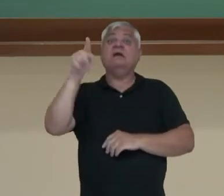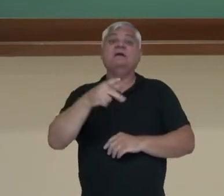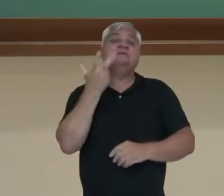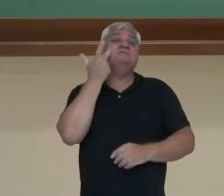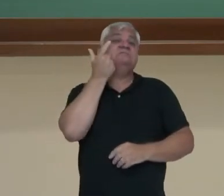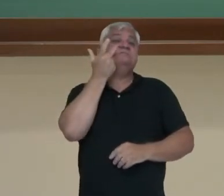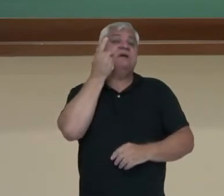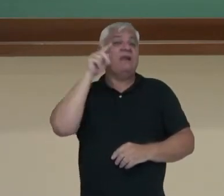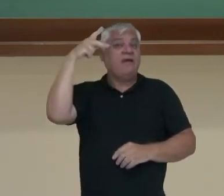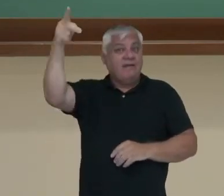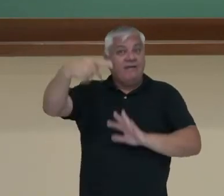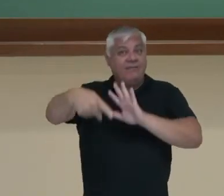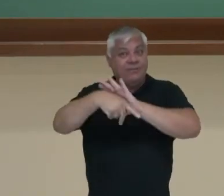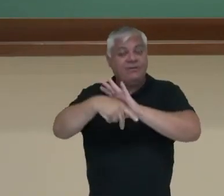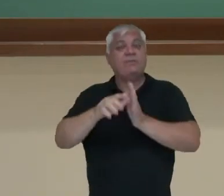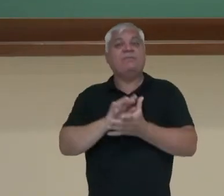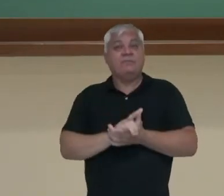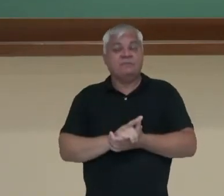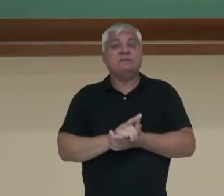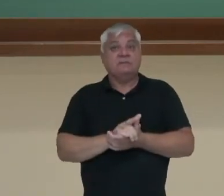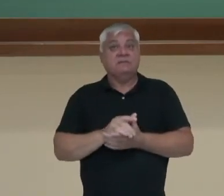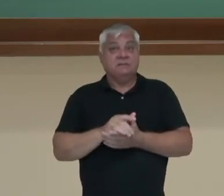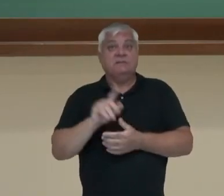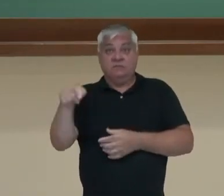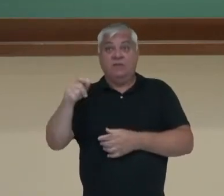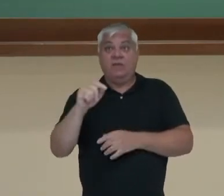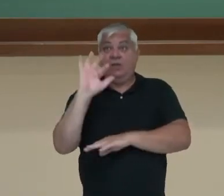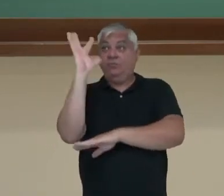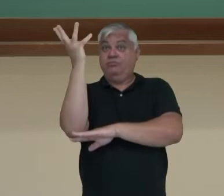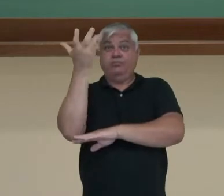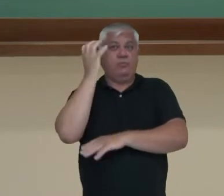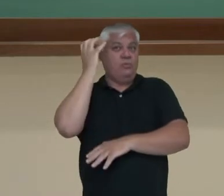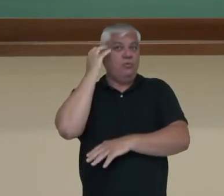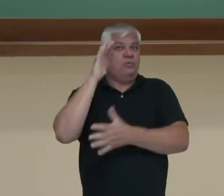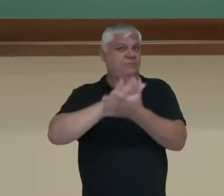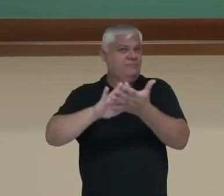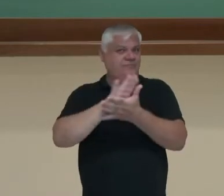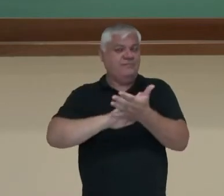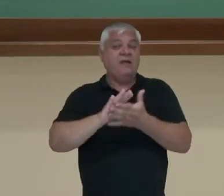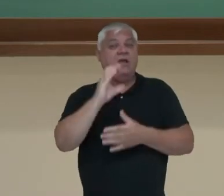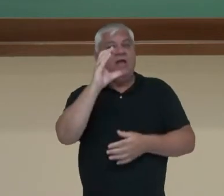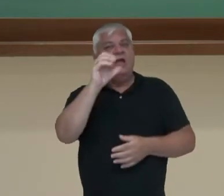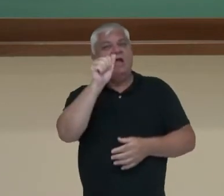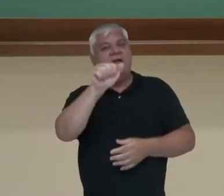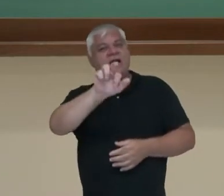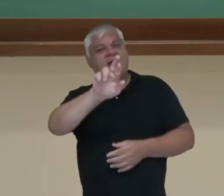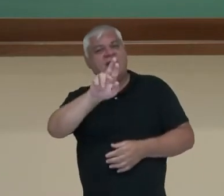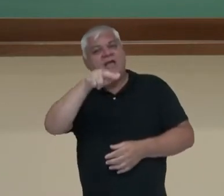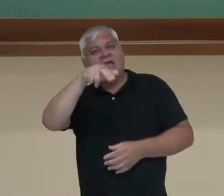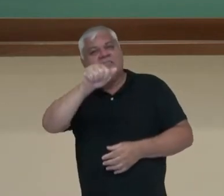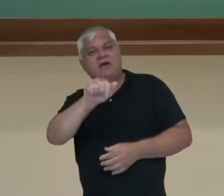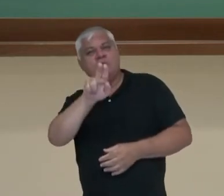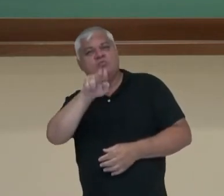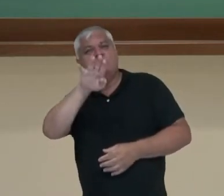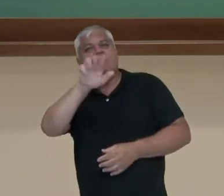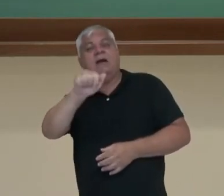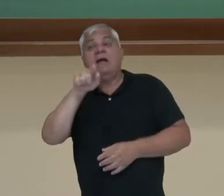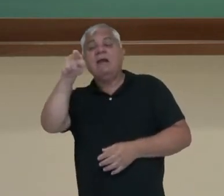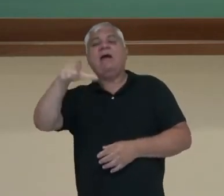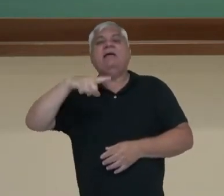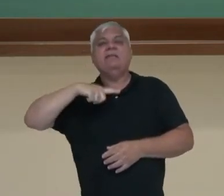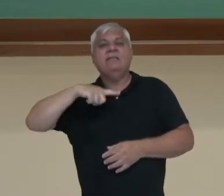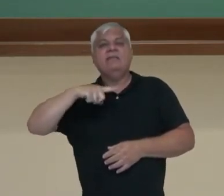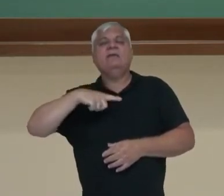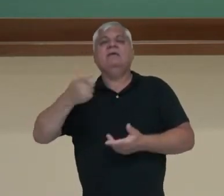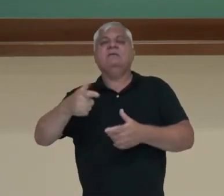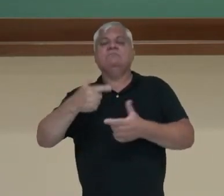Olha que interessante. Não é o coqueiro não, o símbolo do Ceará, é a carnaúba. A carnaúba se tira, né, inclusive o material para se... Ela